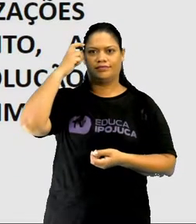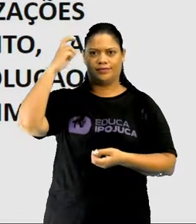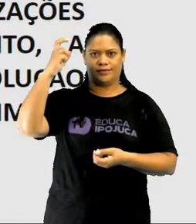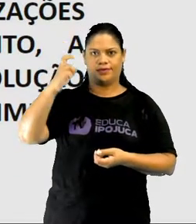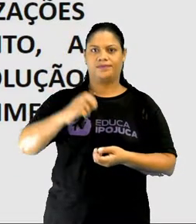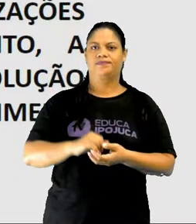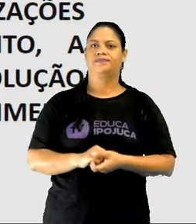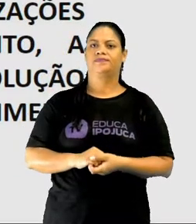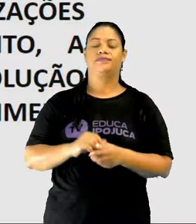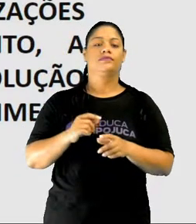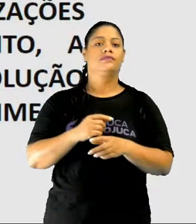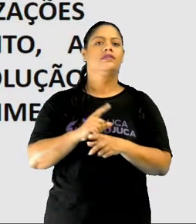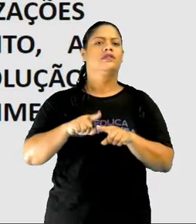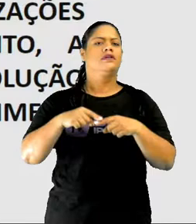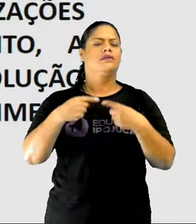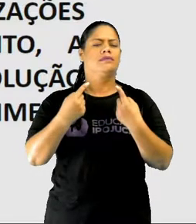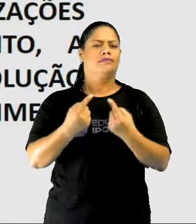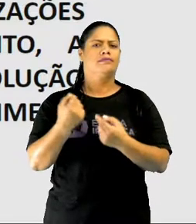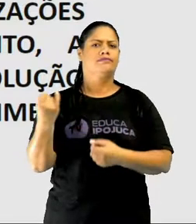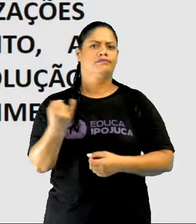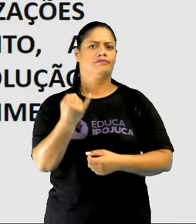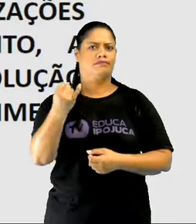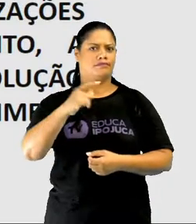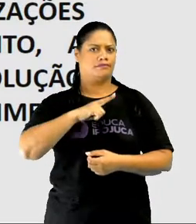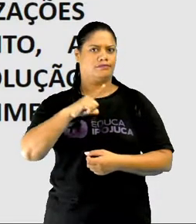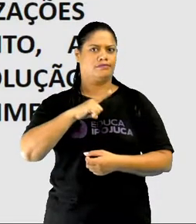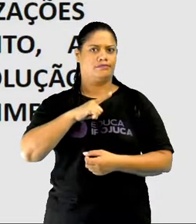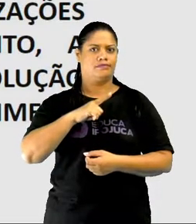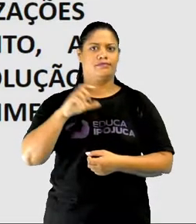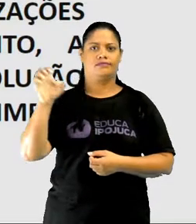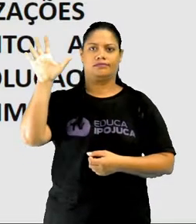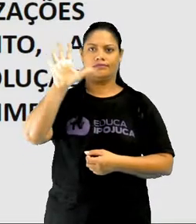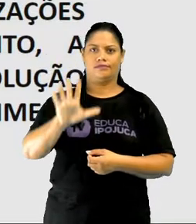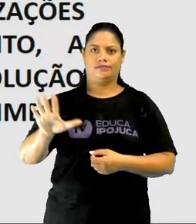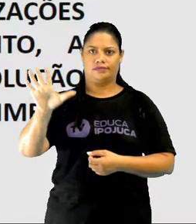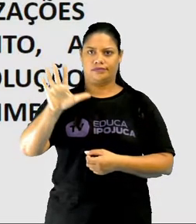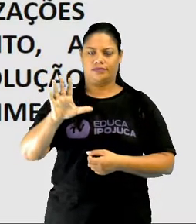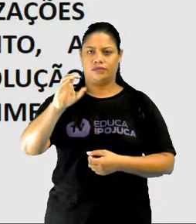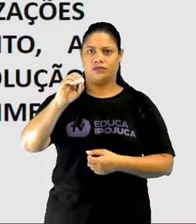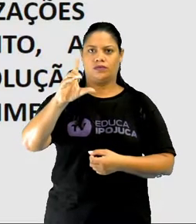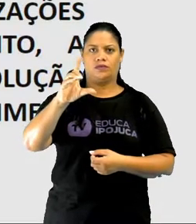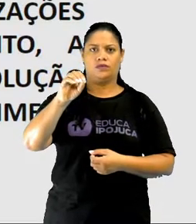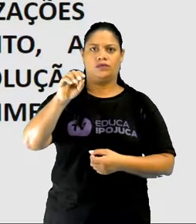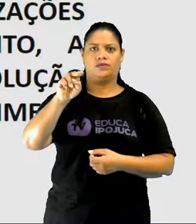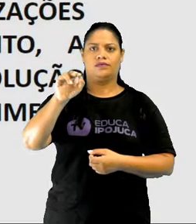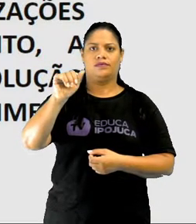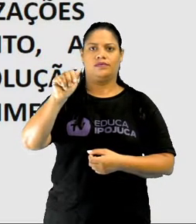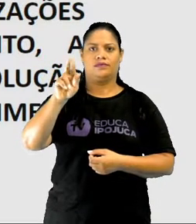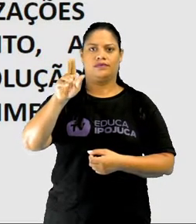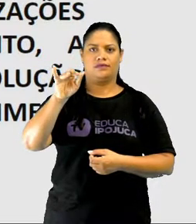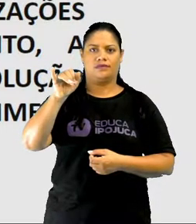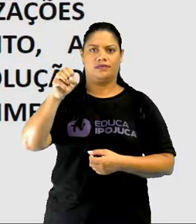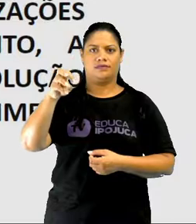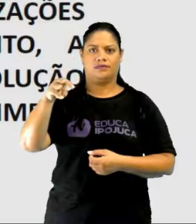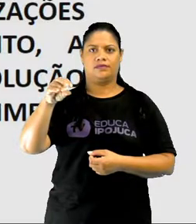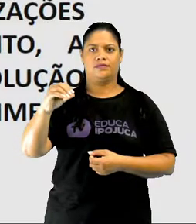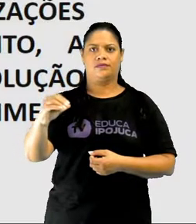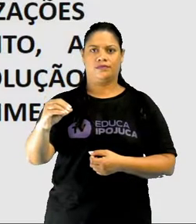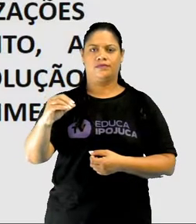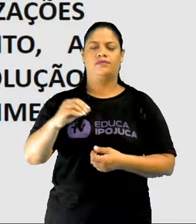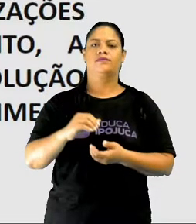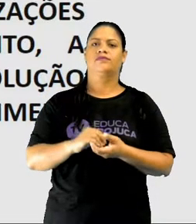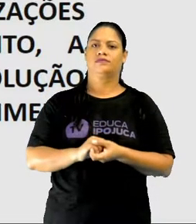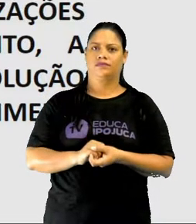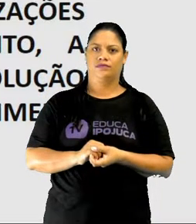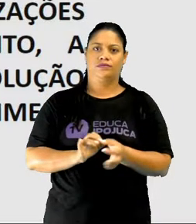principais eventos ocorridos na Europa foram o colonialismo, a expansão imperialista, as